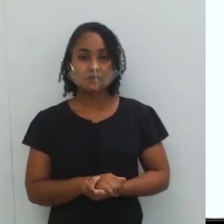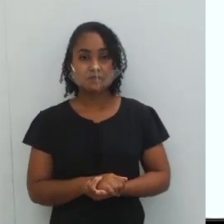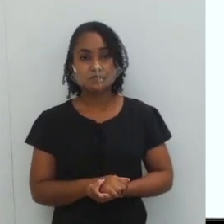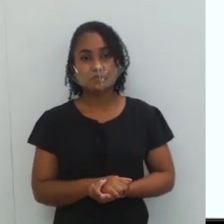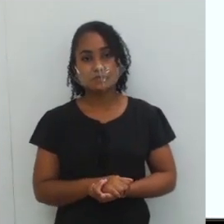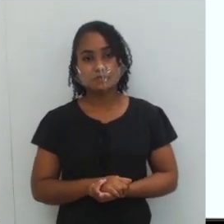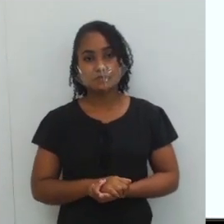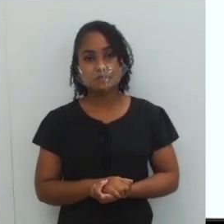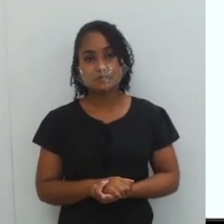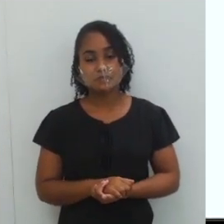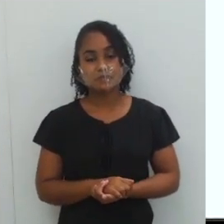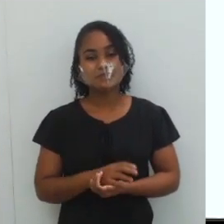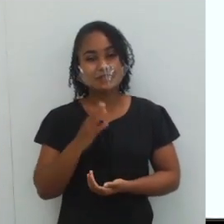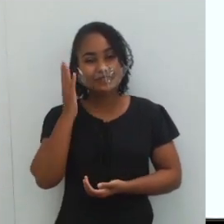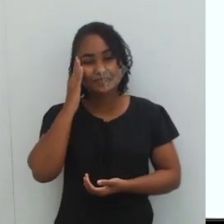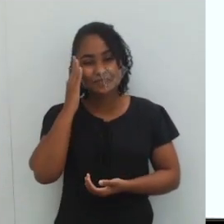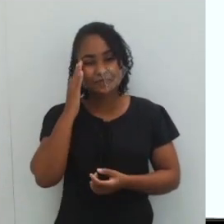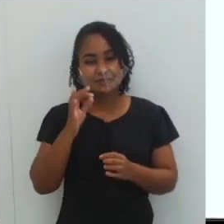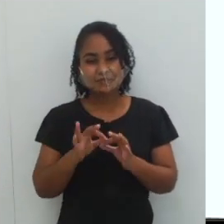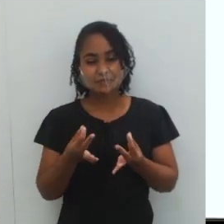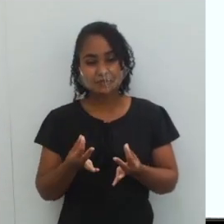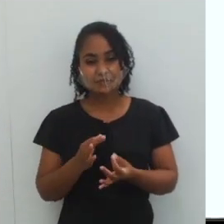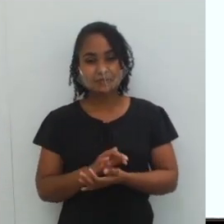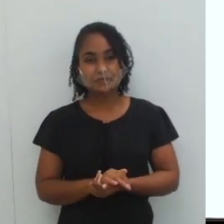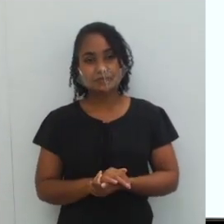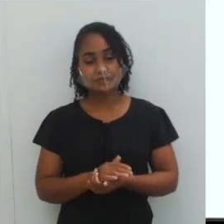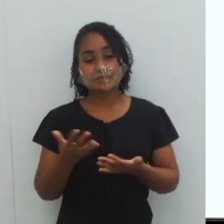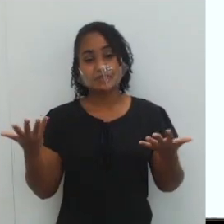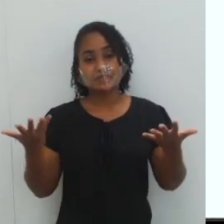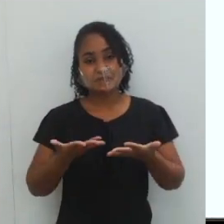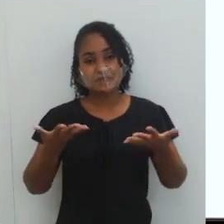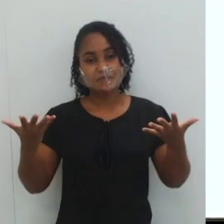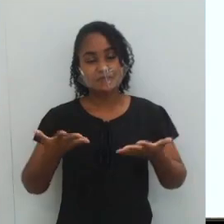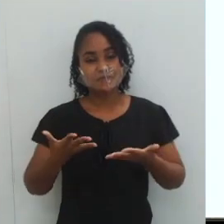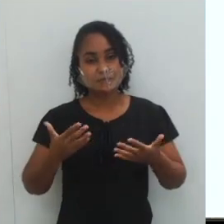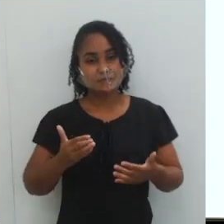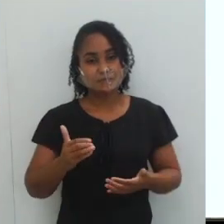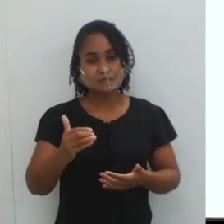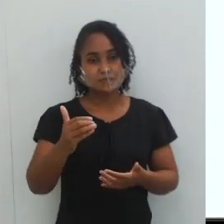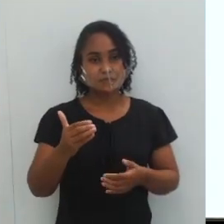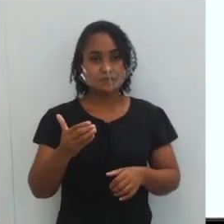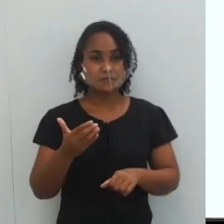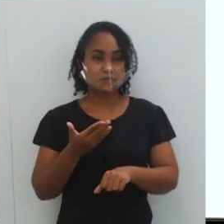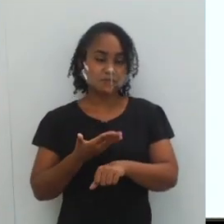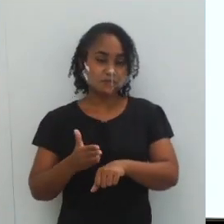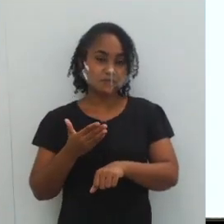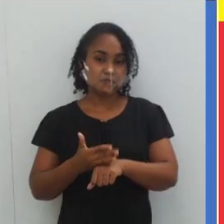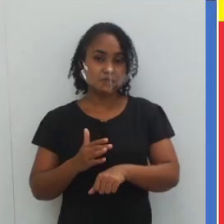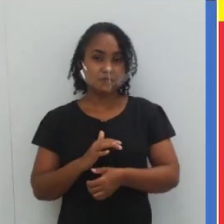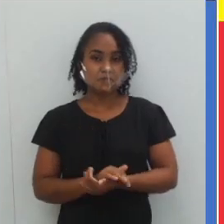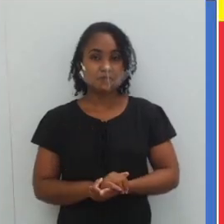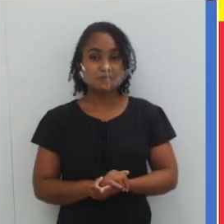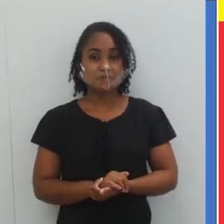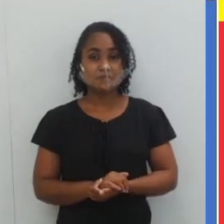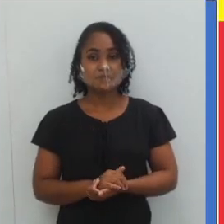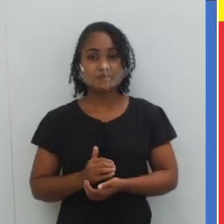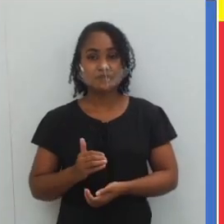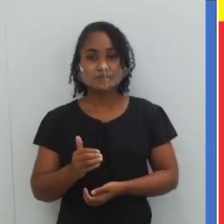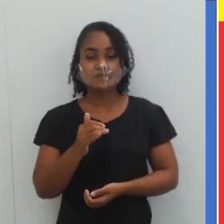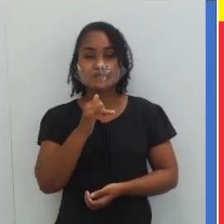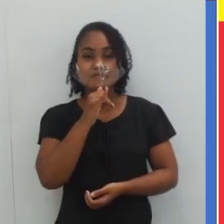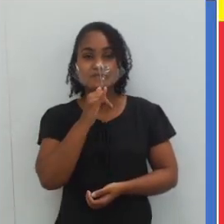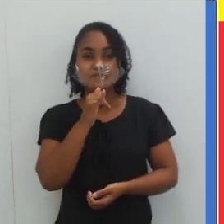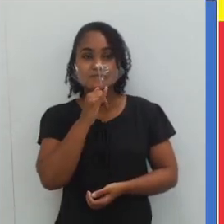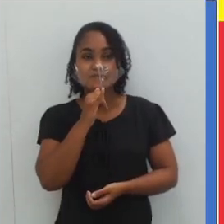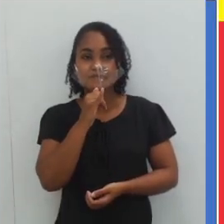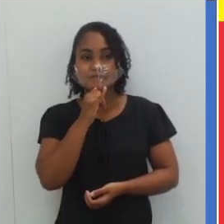Among Us when I played. Vê como é simples. Agora a gente vai seguir para a próxima tela. No próximo exemplo,